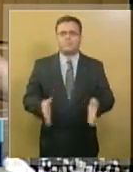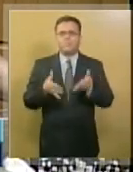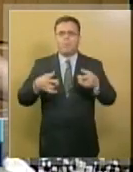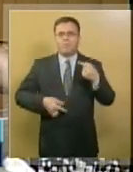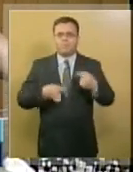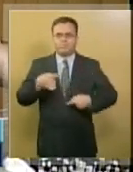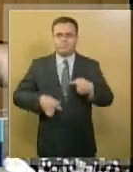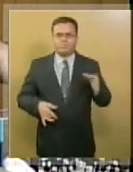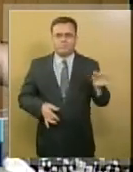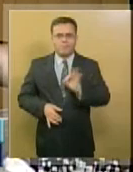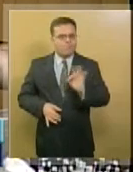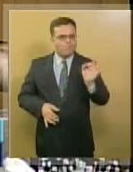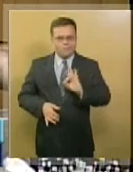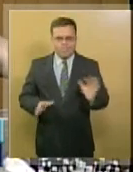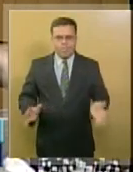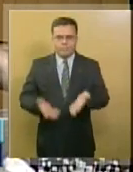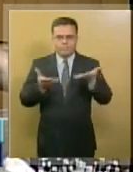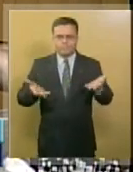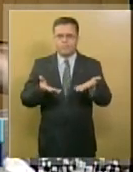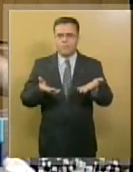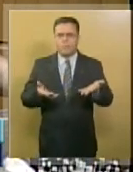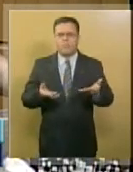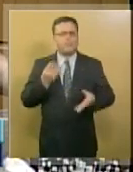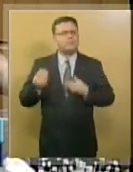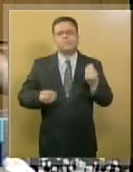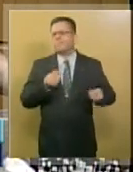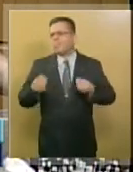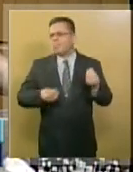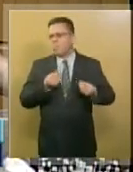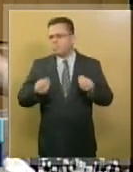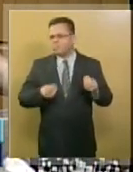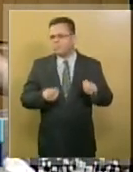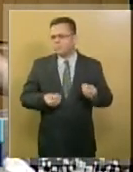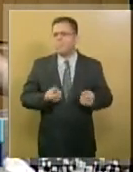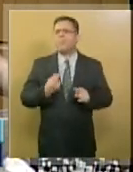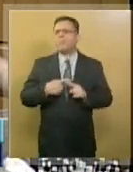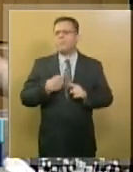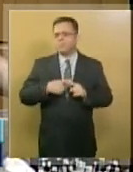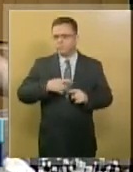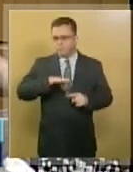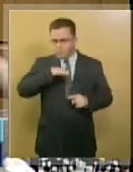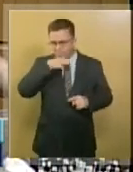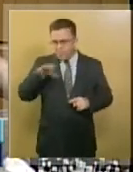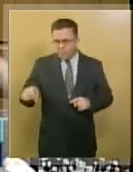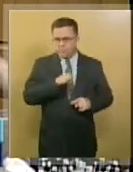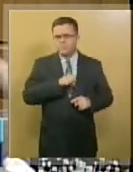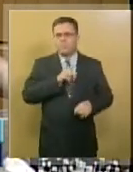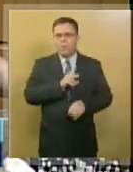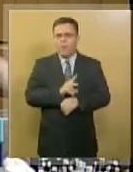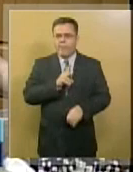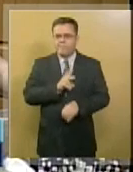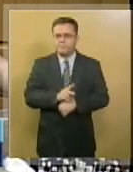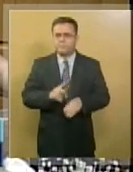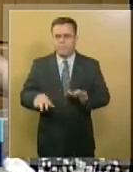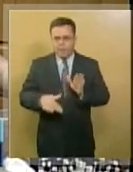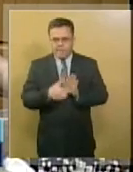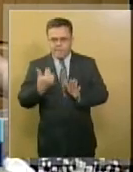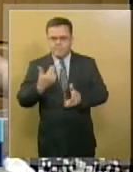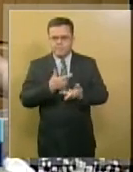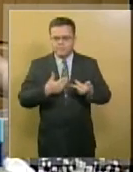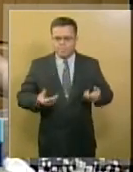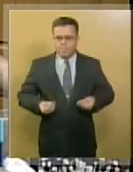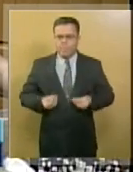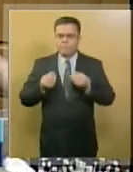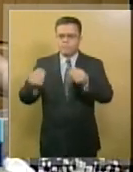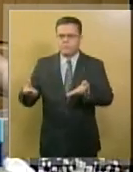políticas públicas. Incentivar esse segmento, sim. Porque um animal retirado das ruas, cuidado, esterilizado, encaminhado para